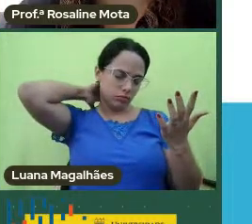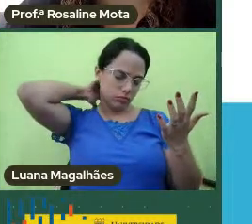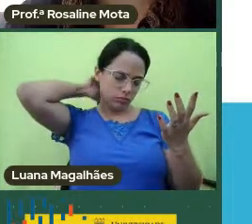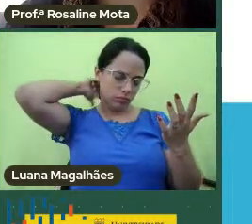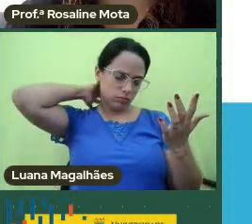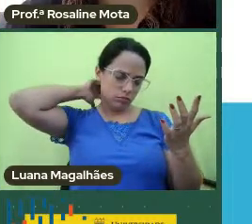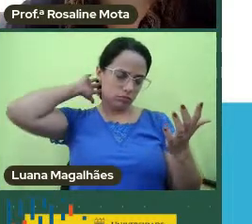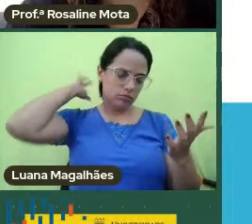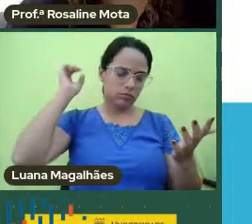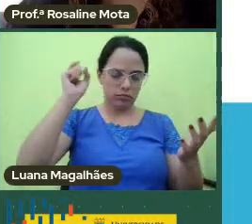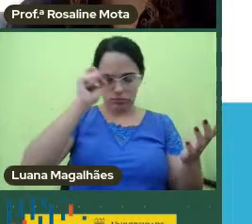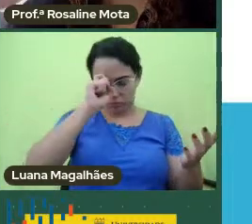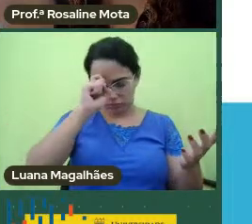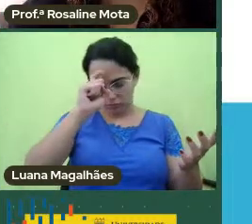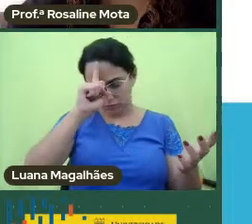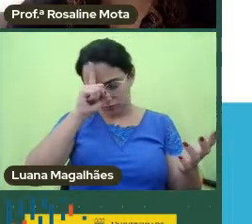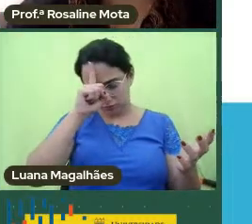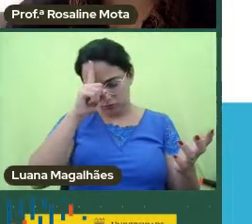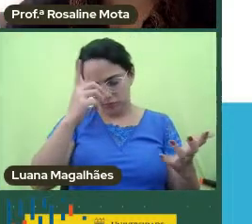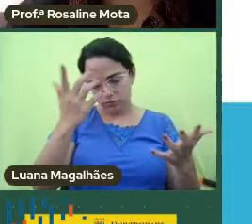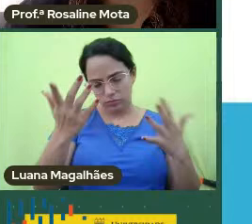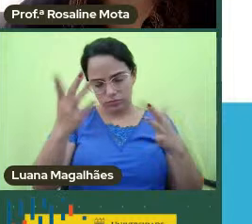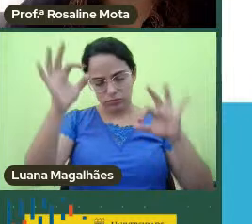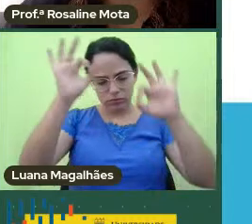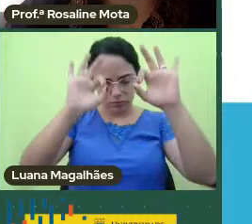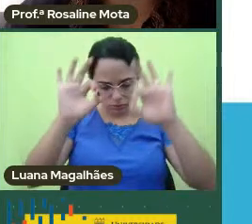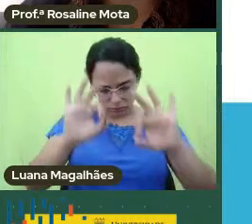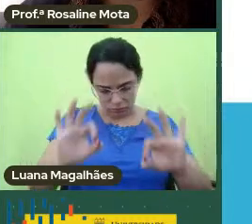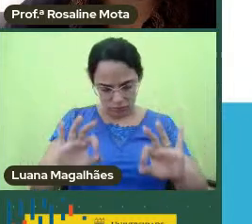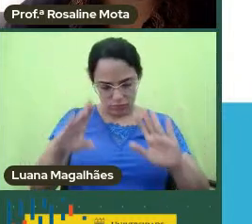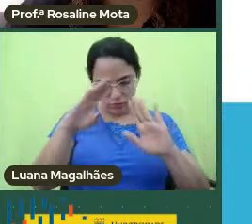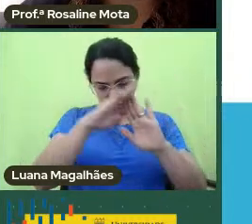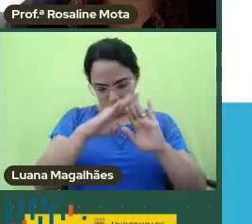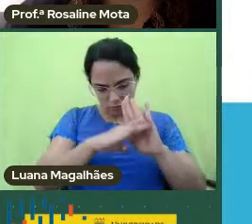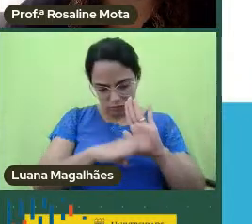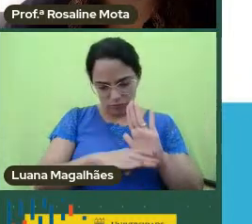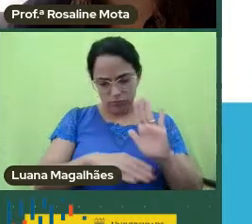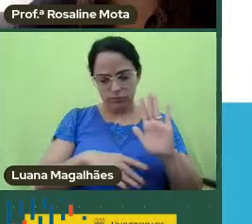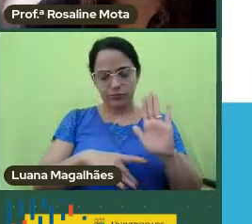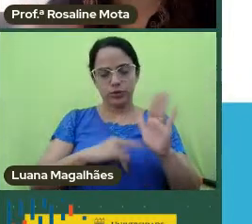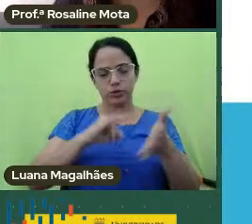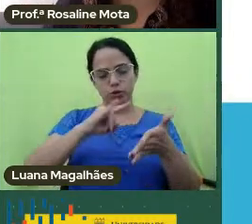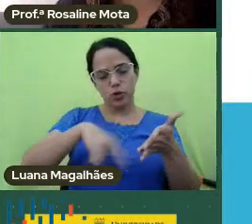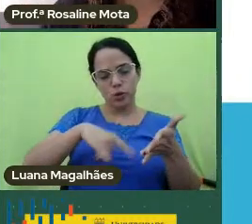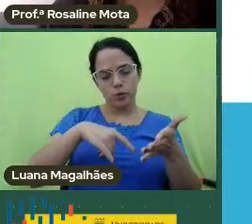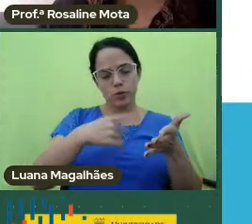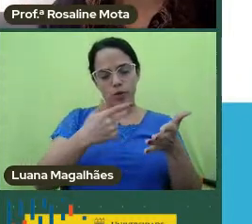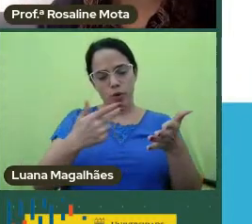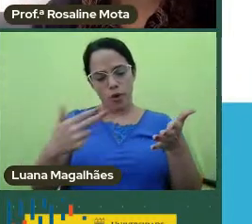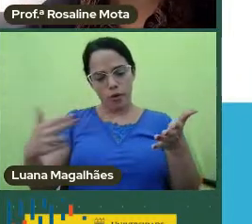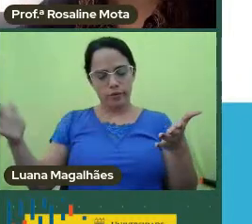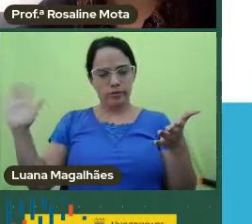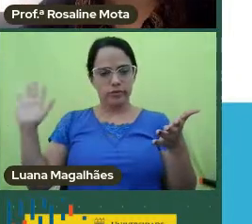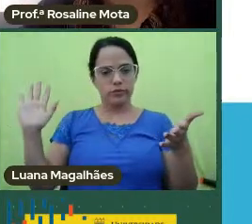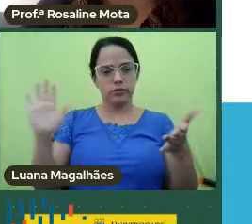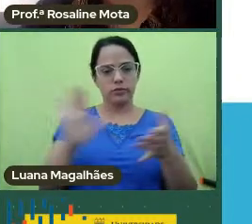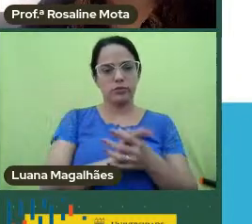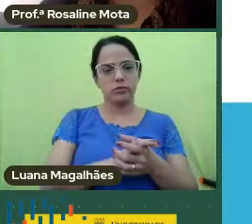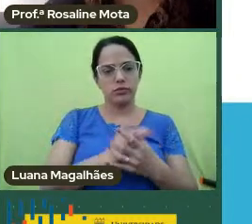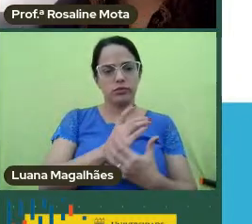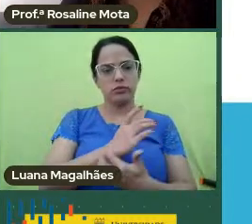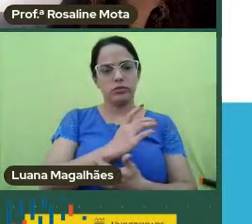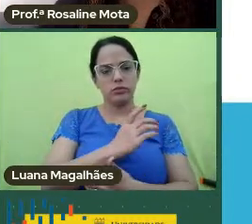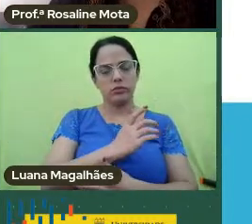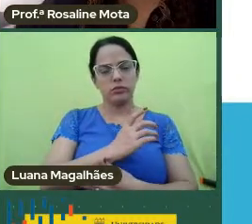no hospital. São elaboradas as listagens de eliminação de documentos que passam pelo crivo da CEPAD,